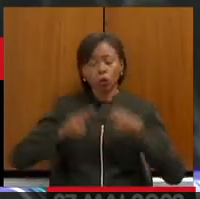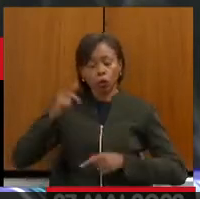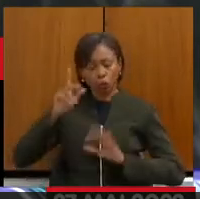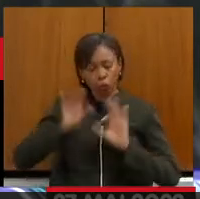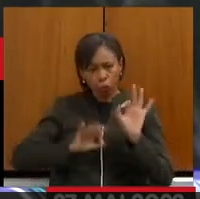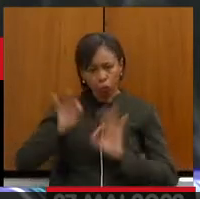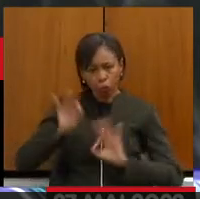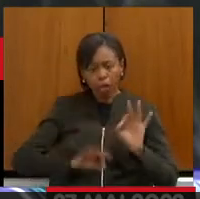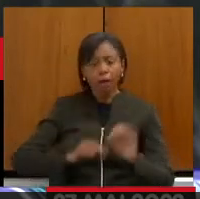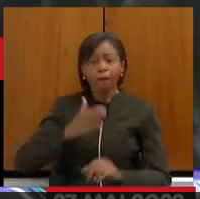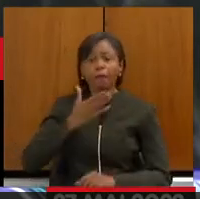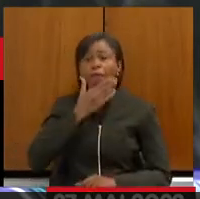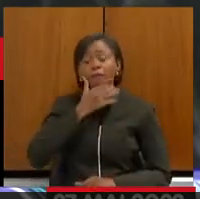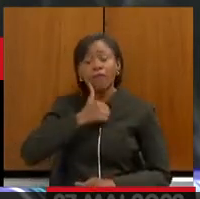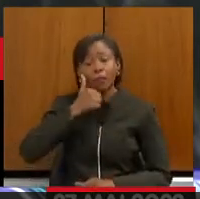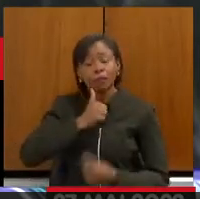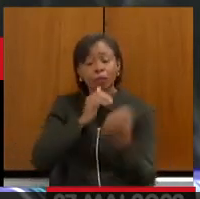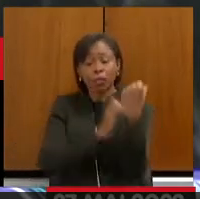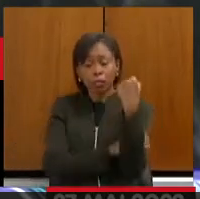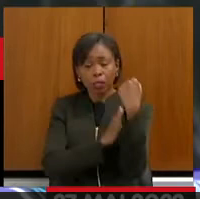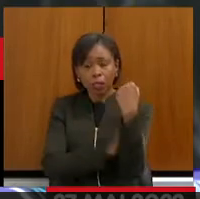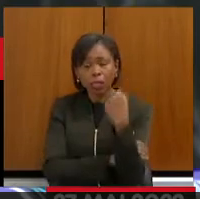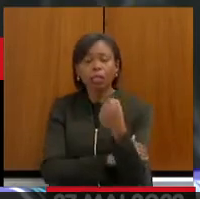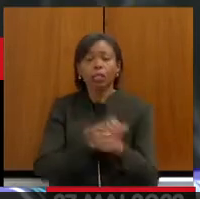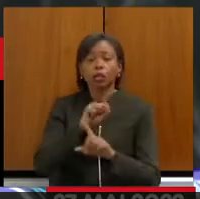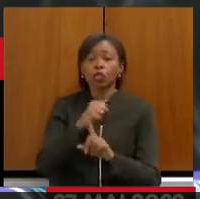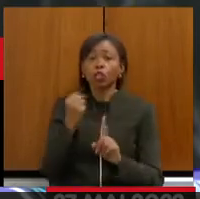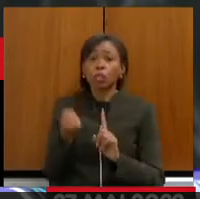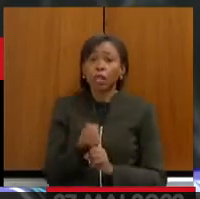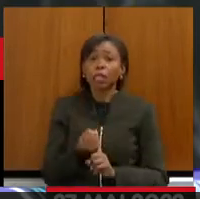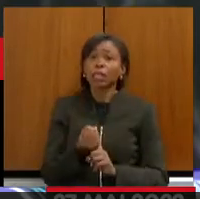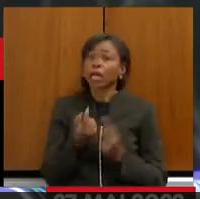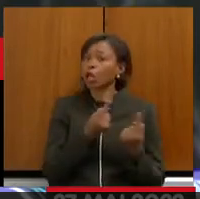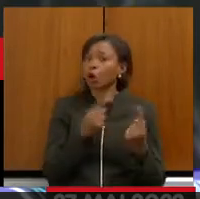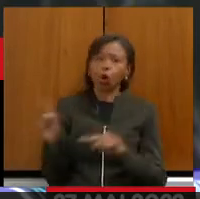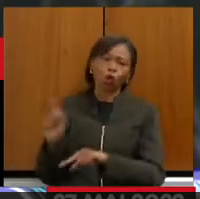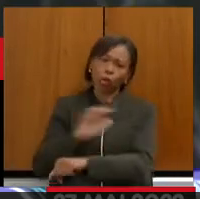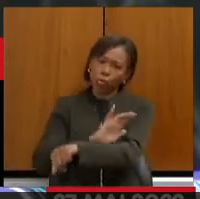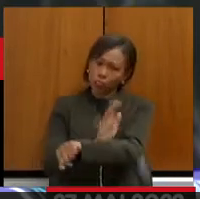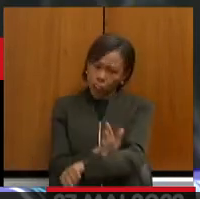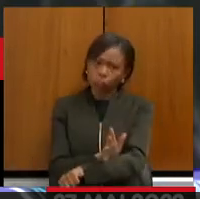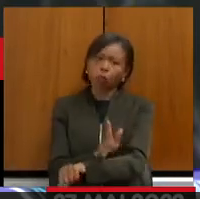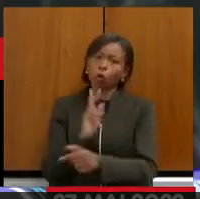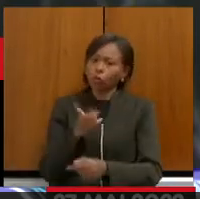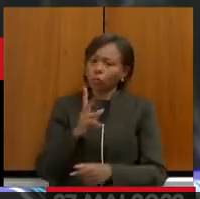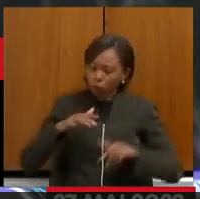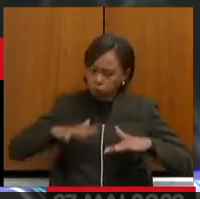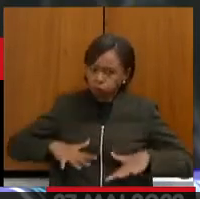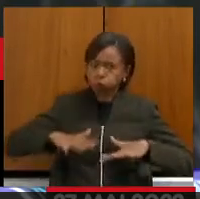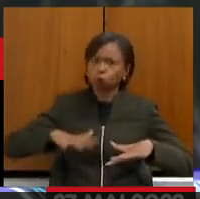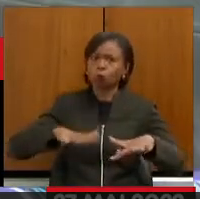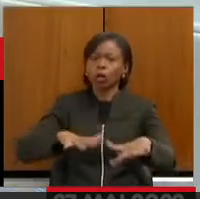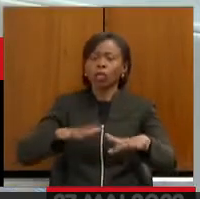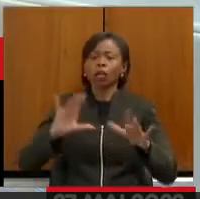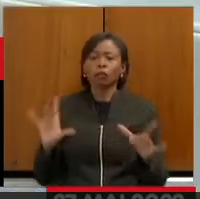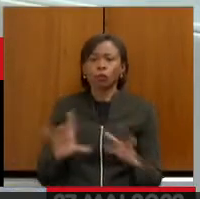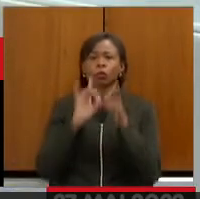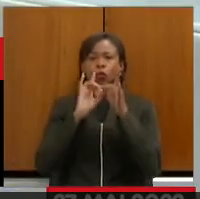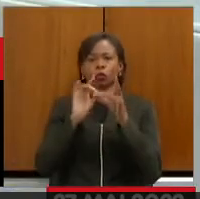feminista socialista e anti-racista abre o país seguiremos em marcha até que todas sejamos Livres